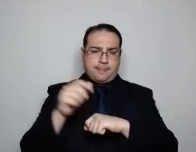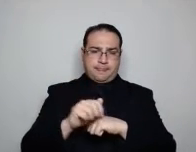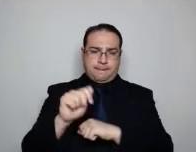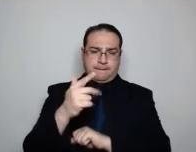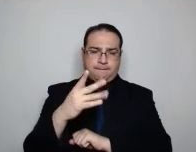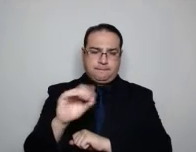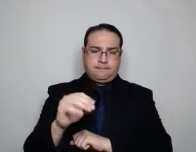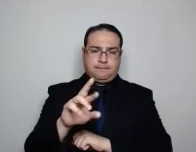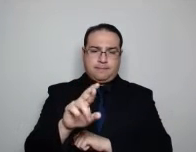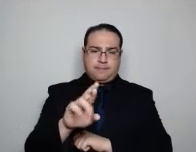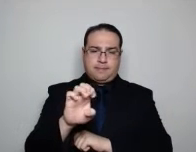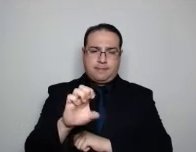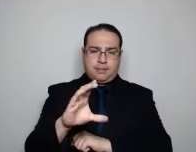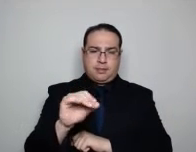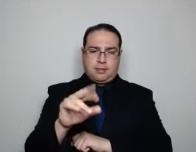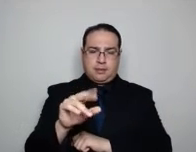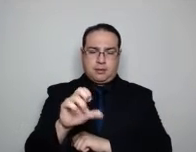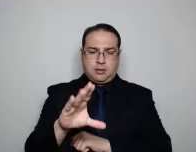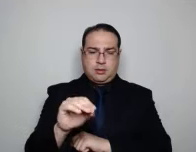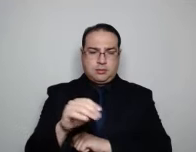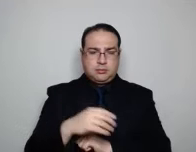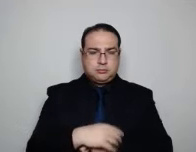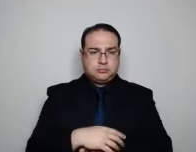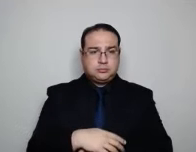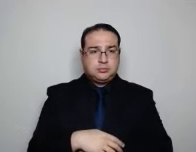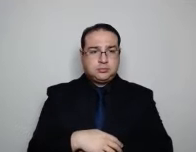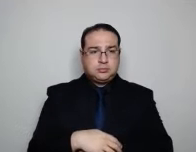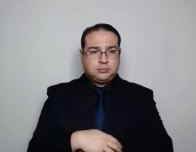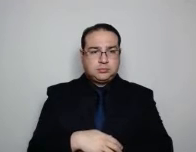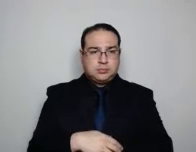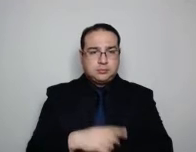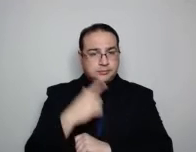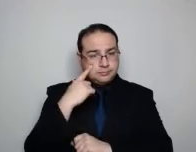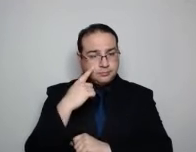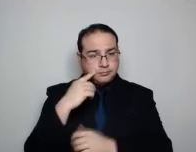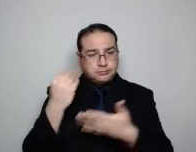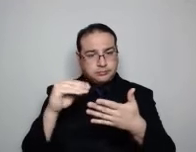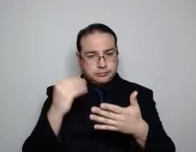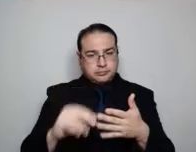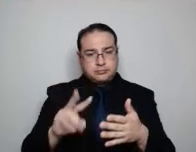né? Mas no terceiro caso... Ele fez uma ressalva no voto, doutor Ricardo.